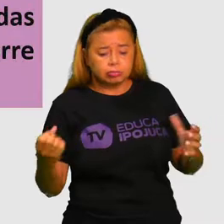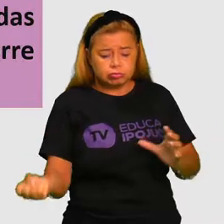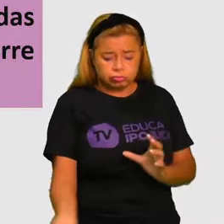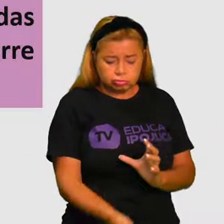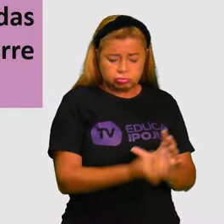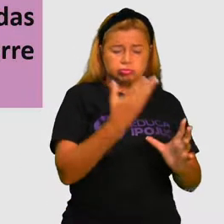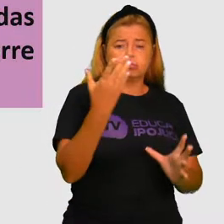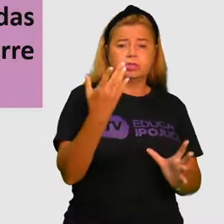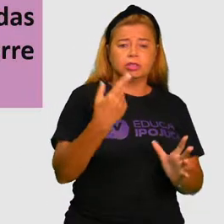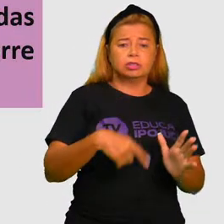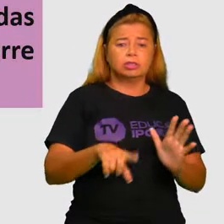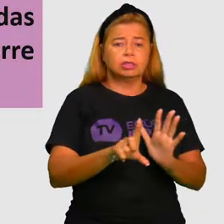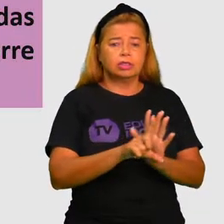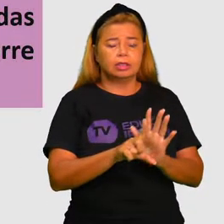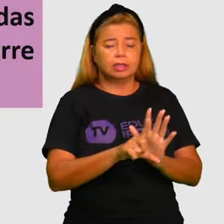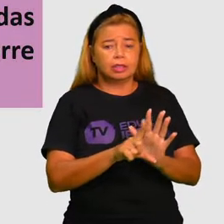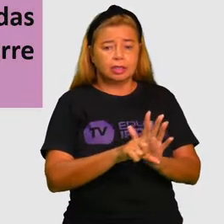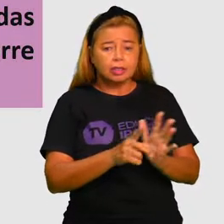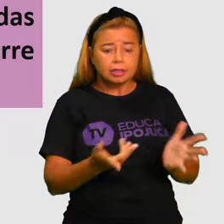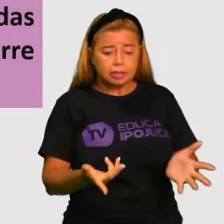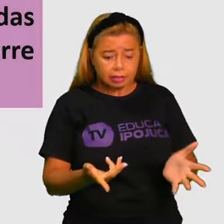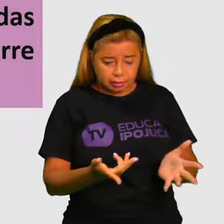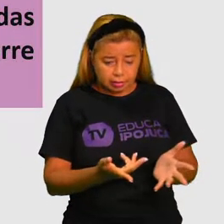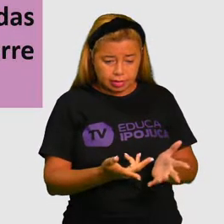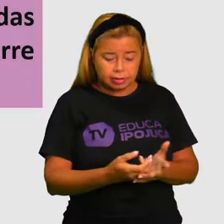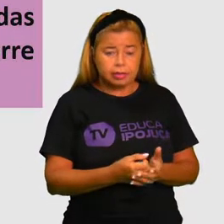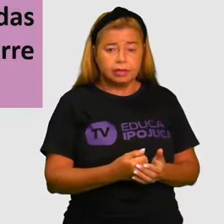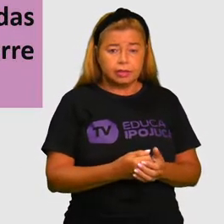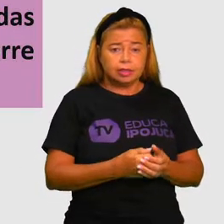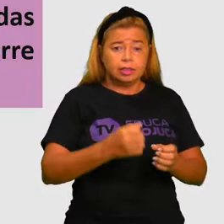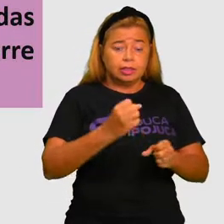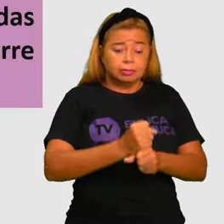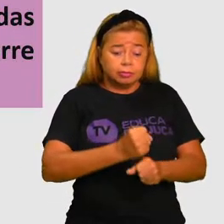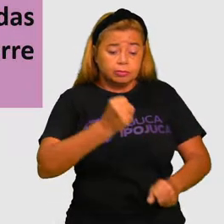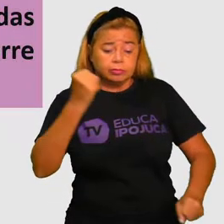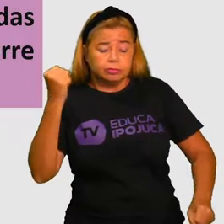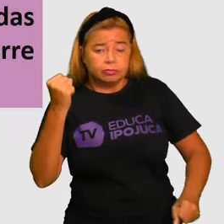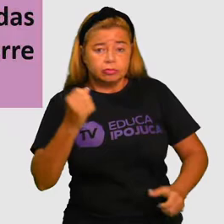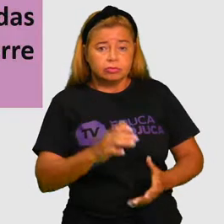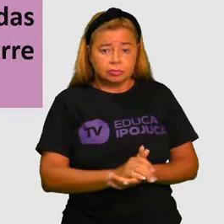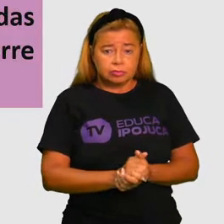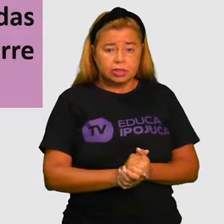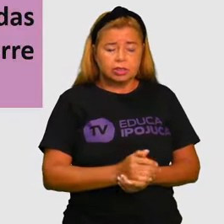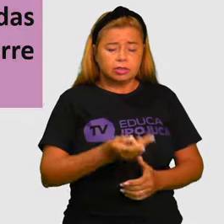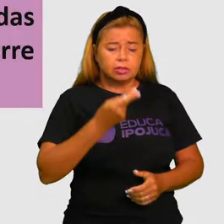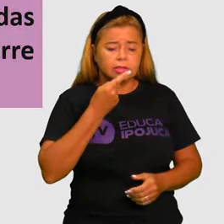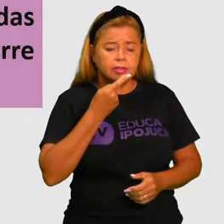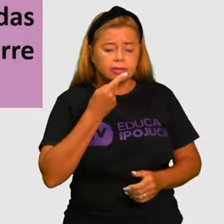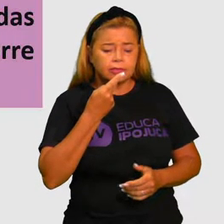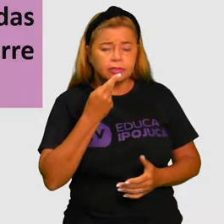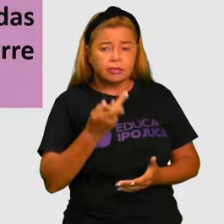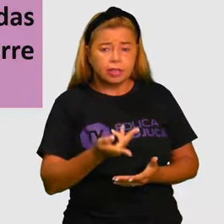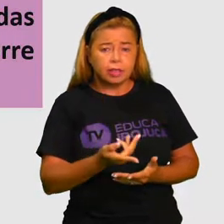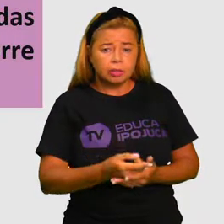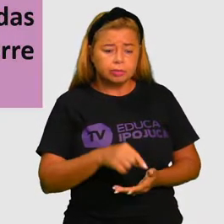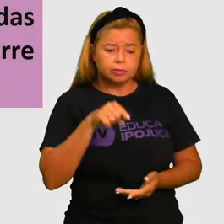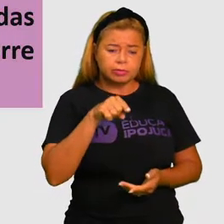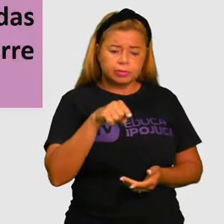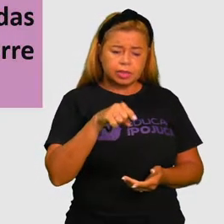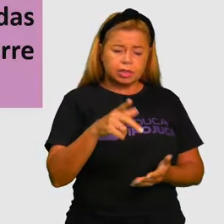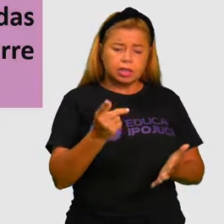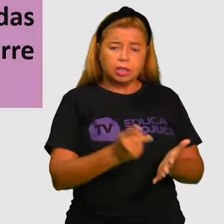lei de murph nas palavras do engenheiro e este homem tem algum modo de cometer um erro